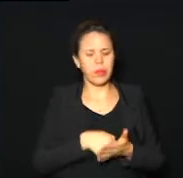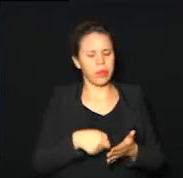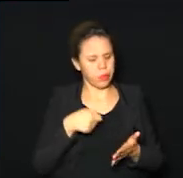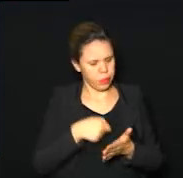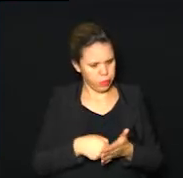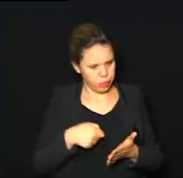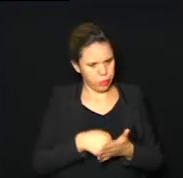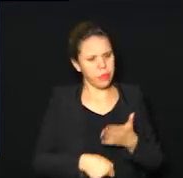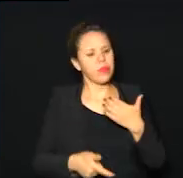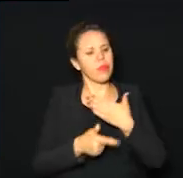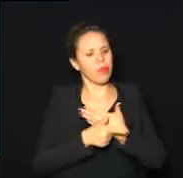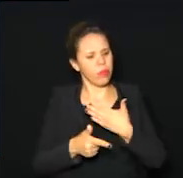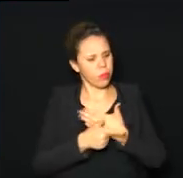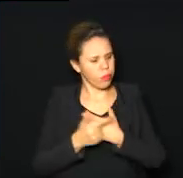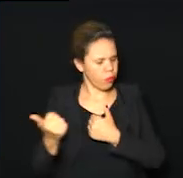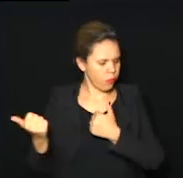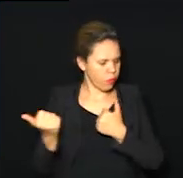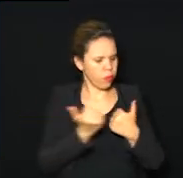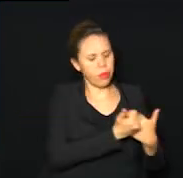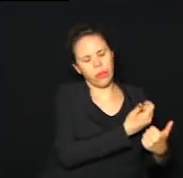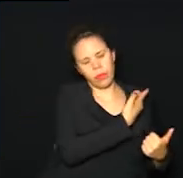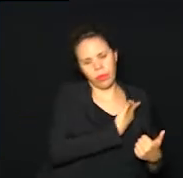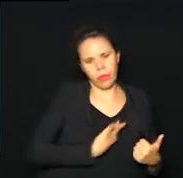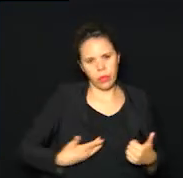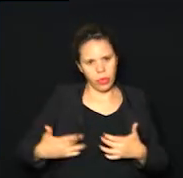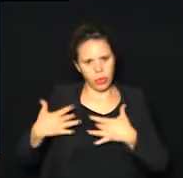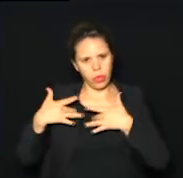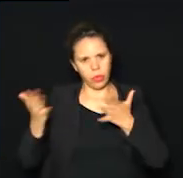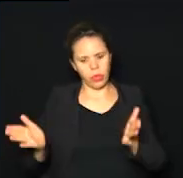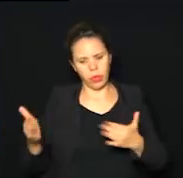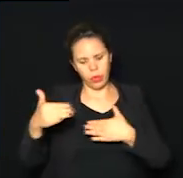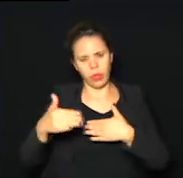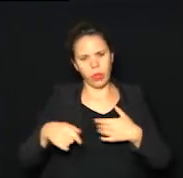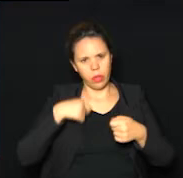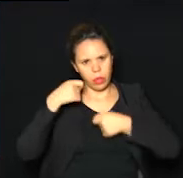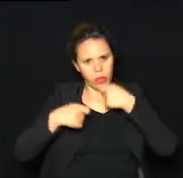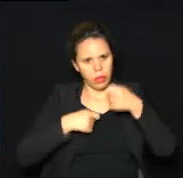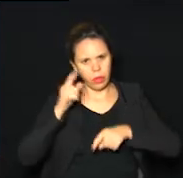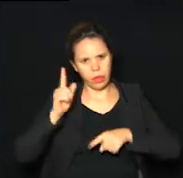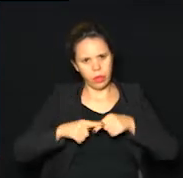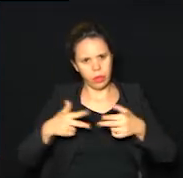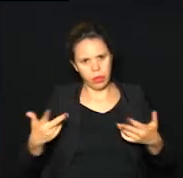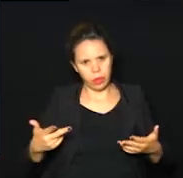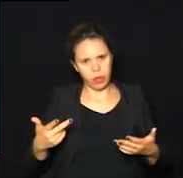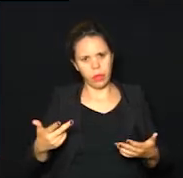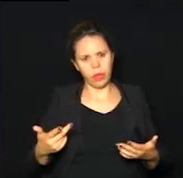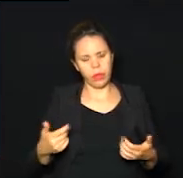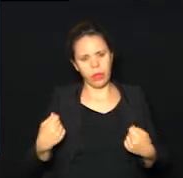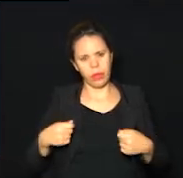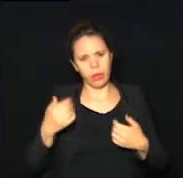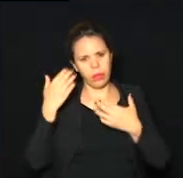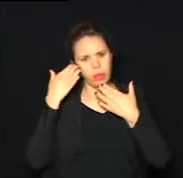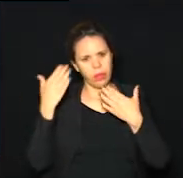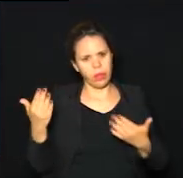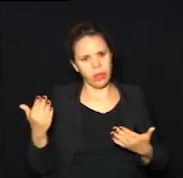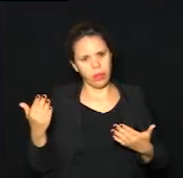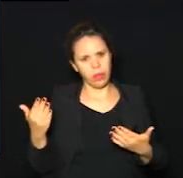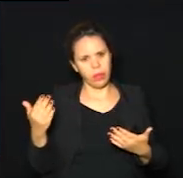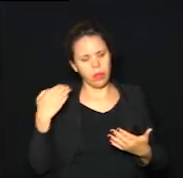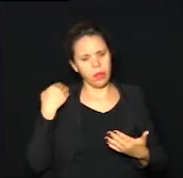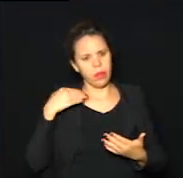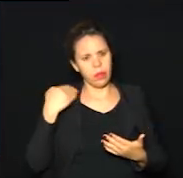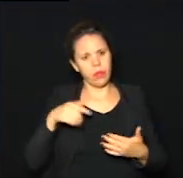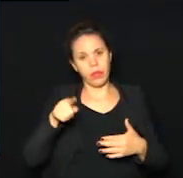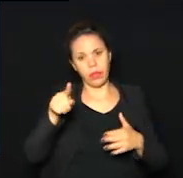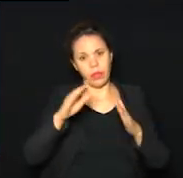o papel no lugar do Estado de doar cestas básicas e materiais de primeira necessidade. Muito obrigado, Mariana, e fiquem